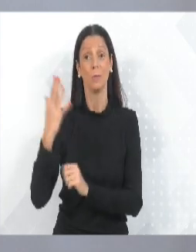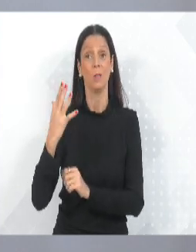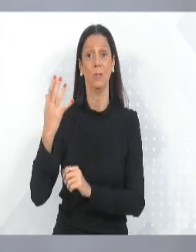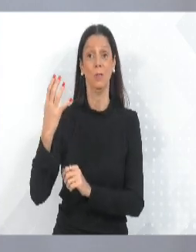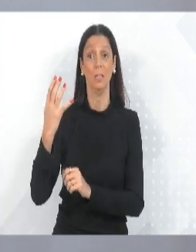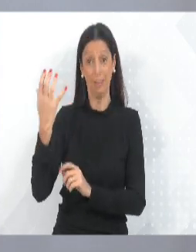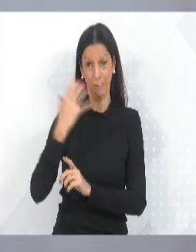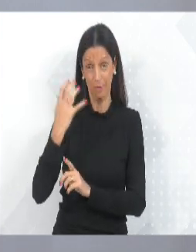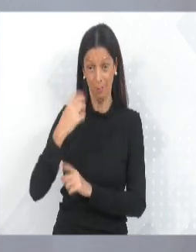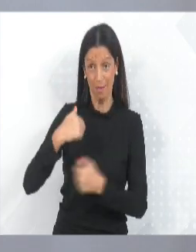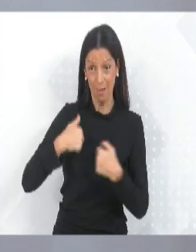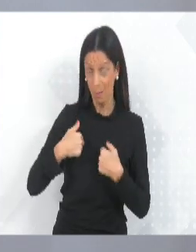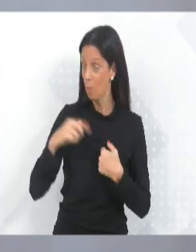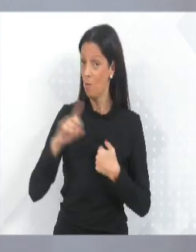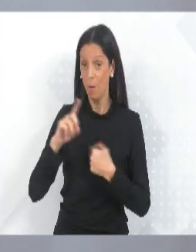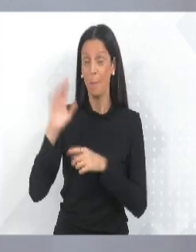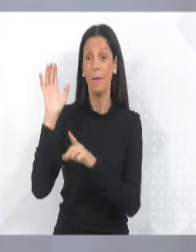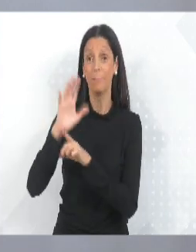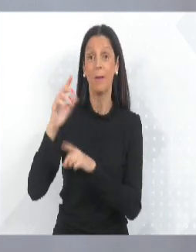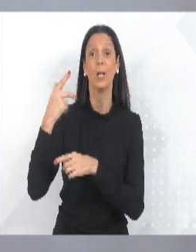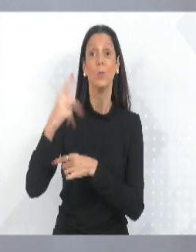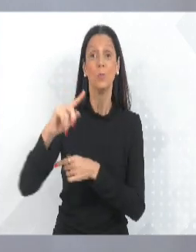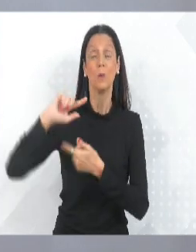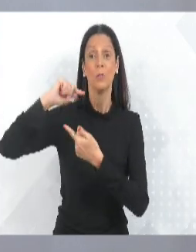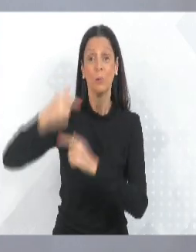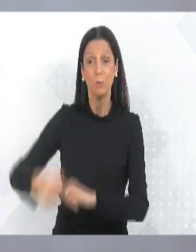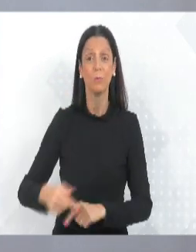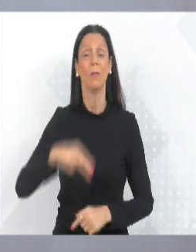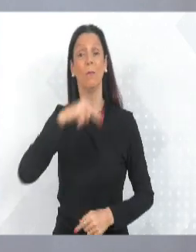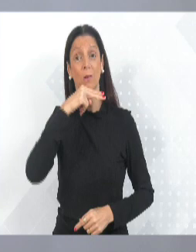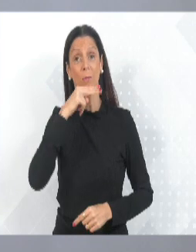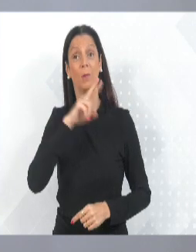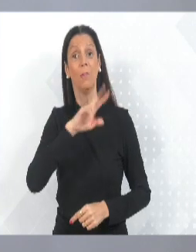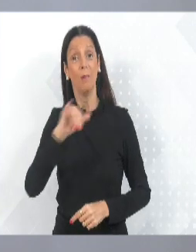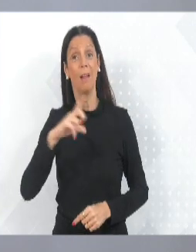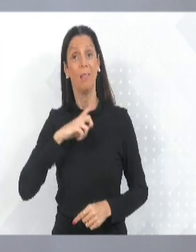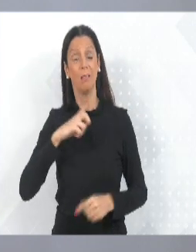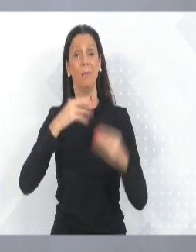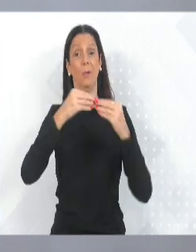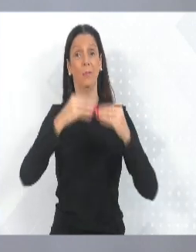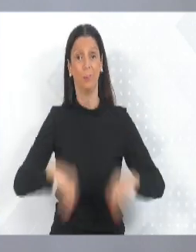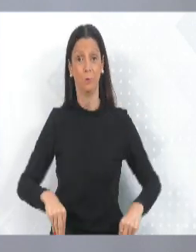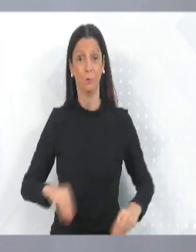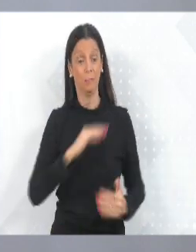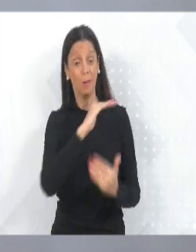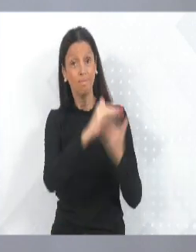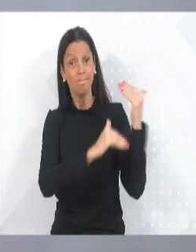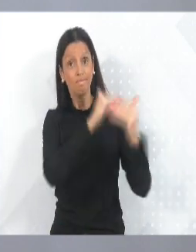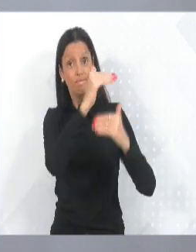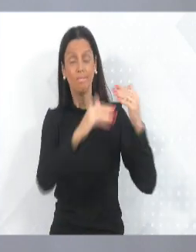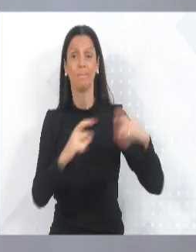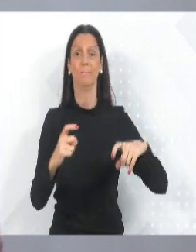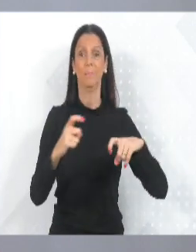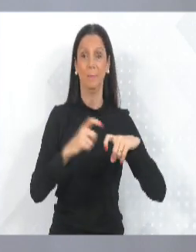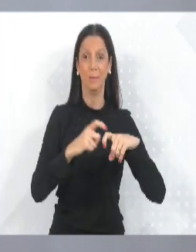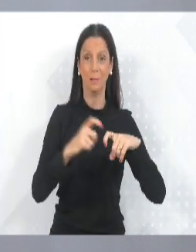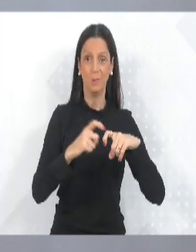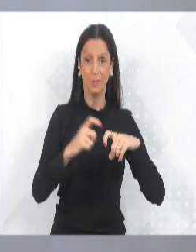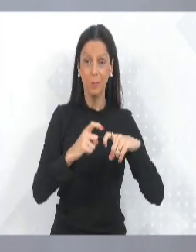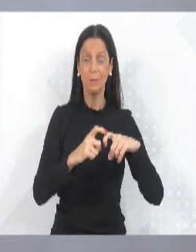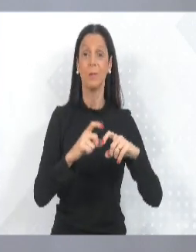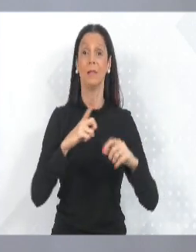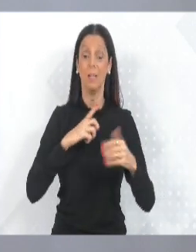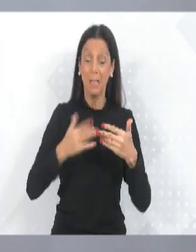dos seus filhos a geração dos seus netos que vão ser complicado então todo avanço todo avanço da Medicina está em